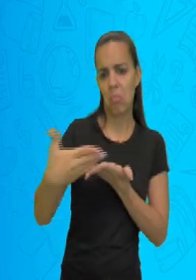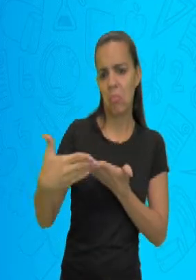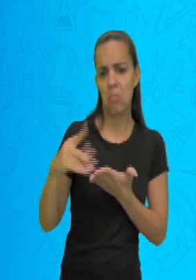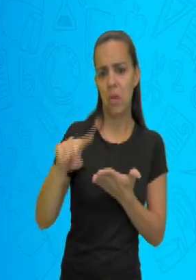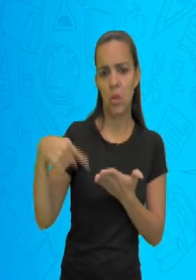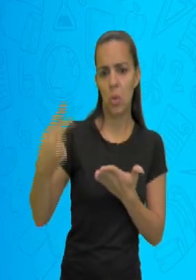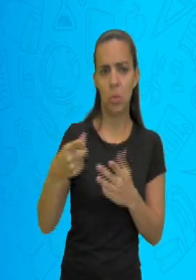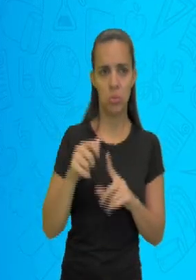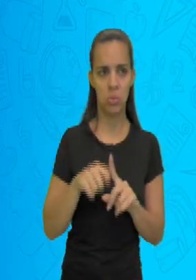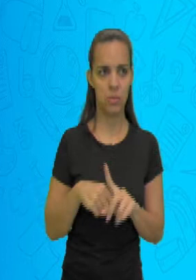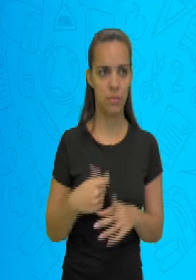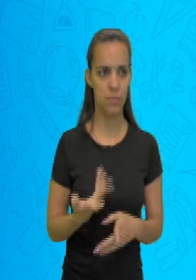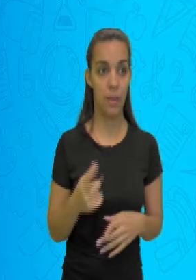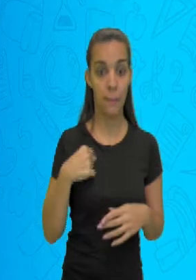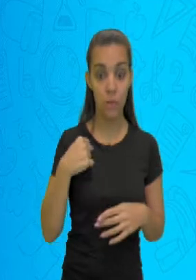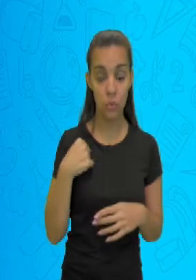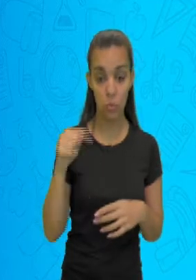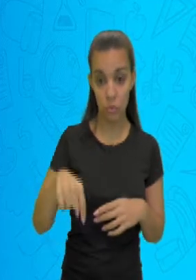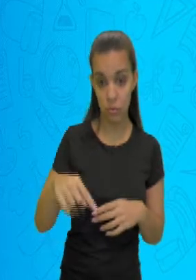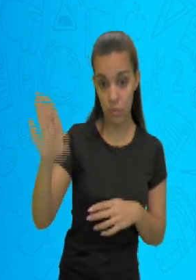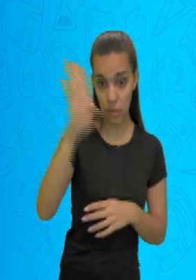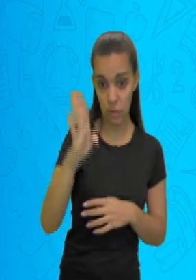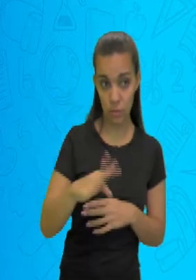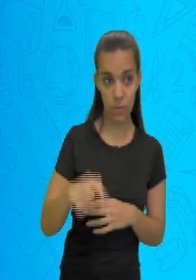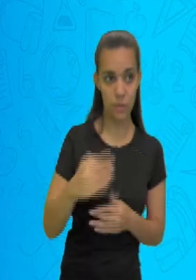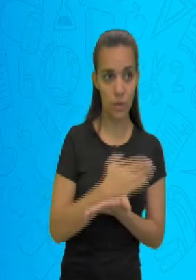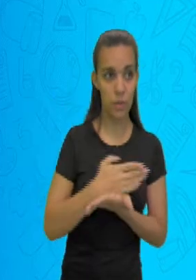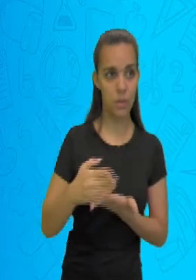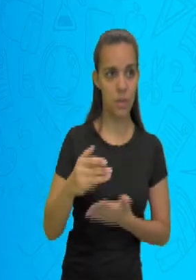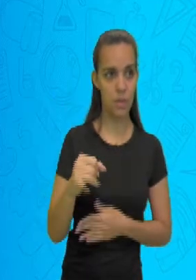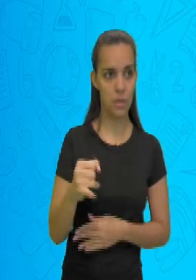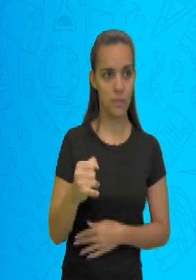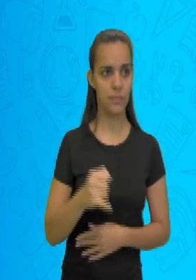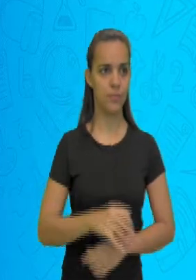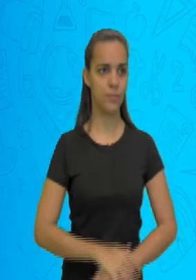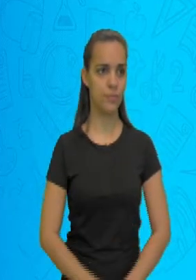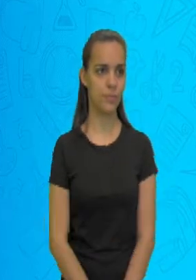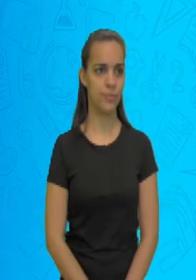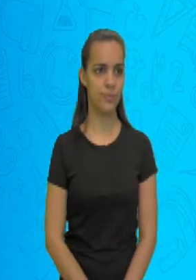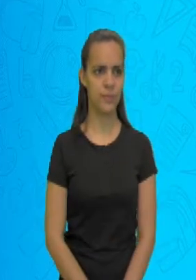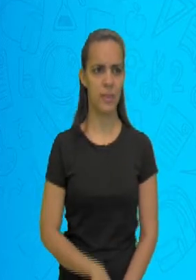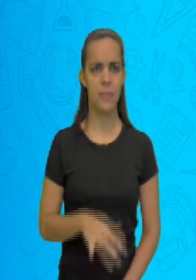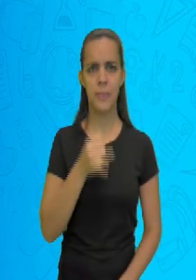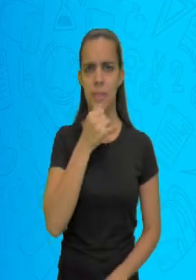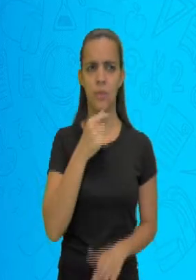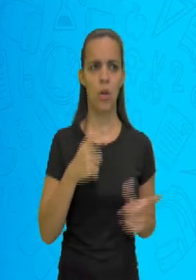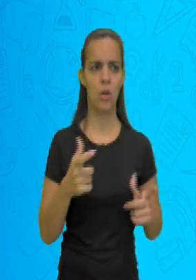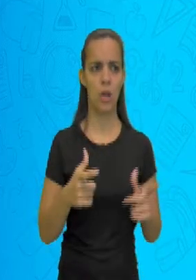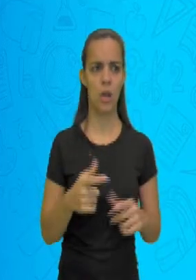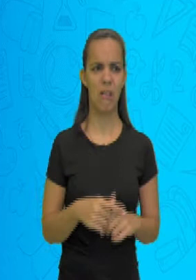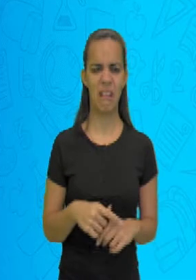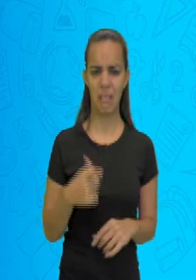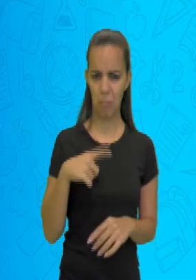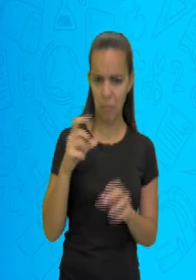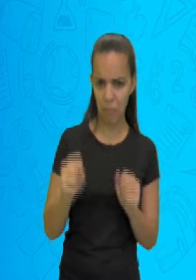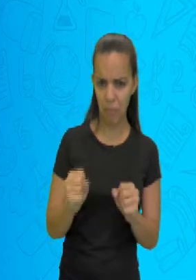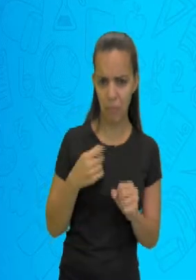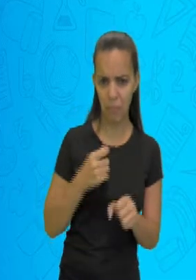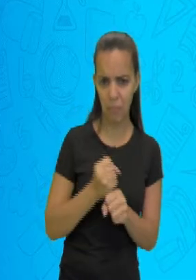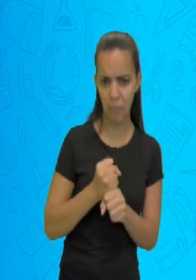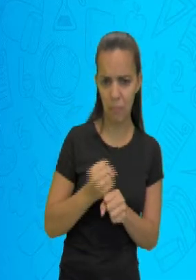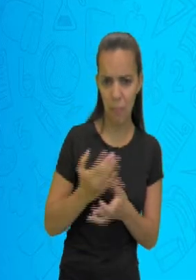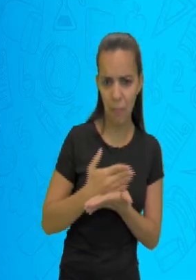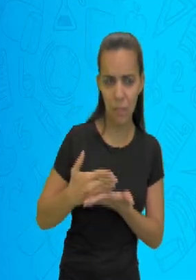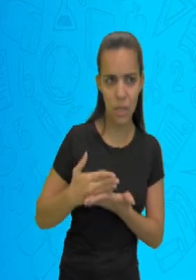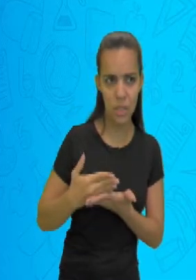de janeiro. Professora, eu posso colocar que o ano começa no mês de julho? Não.